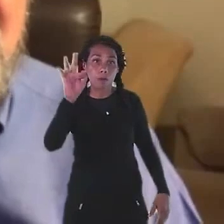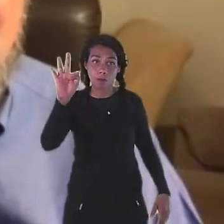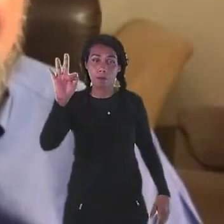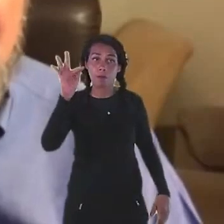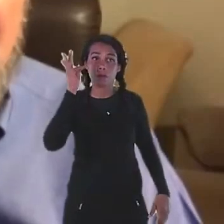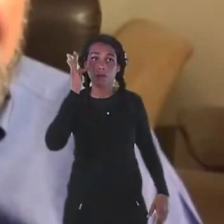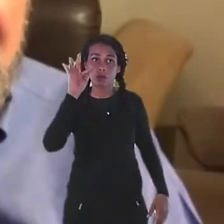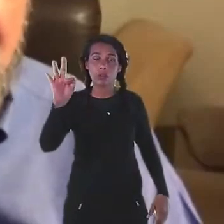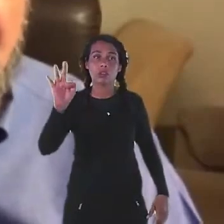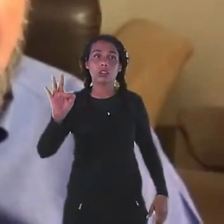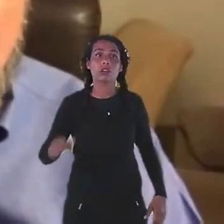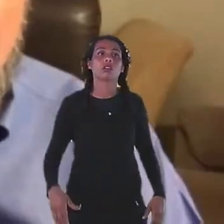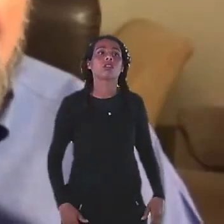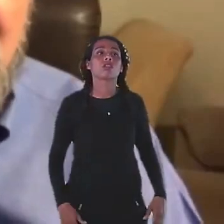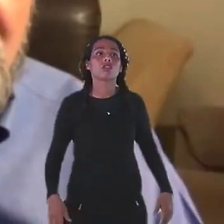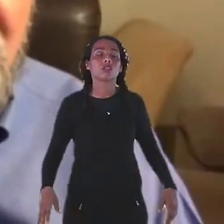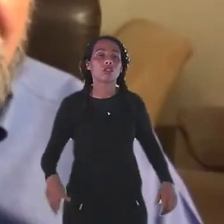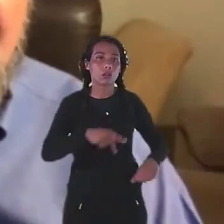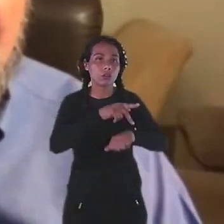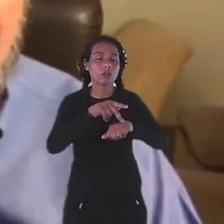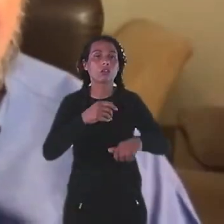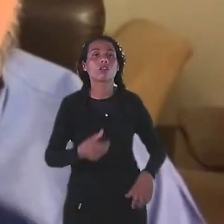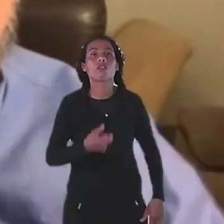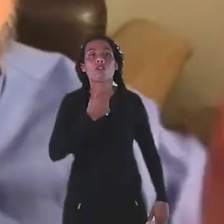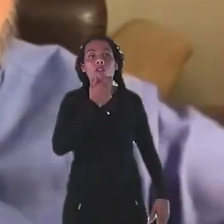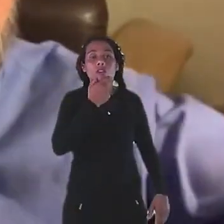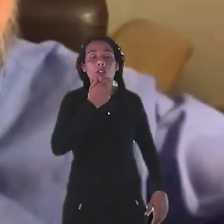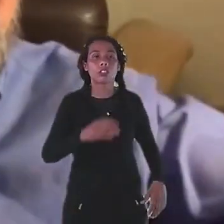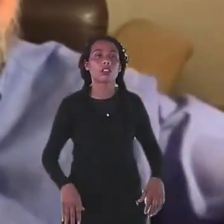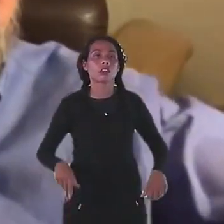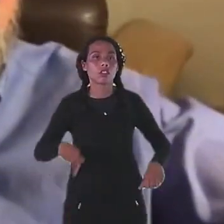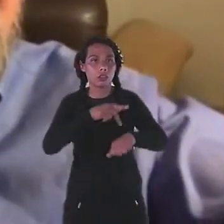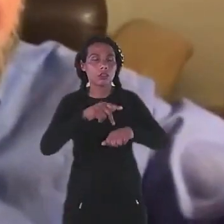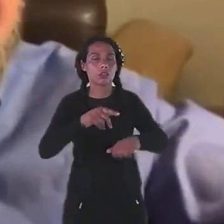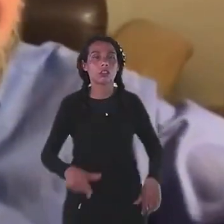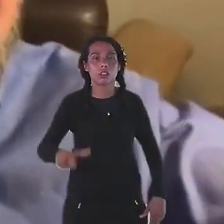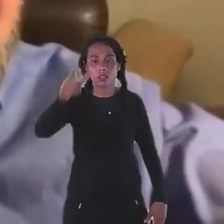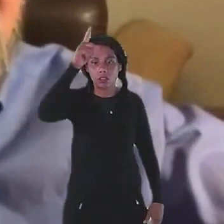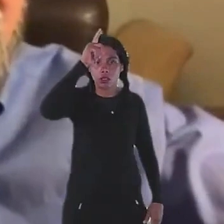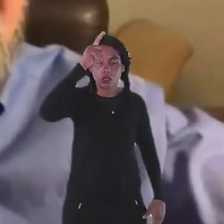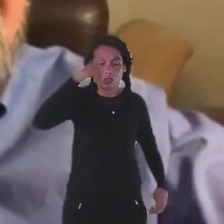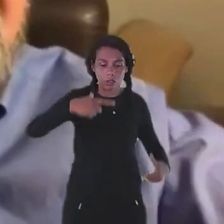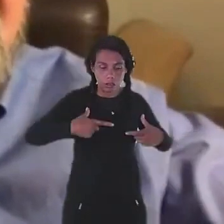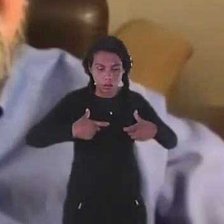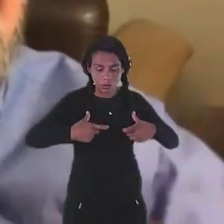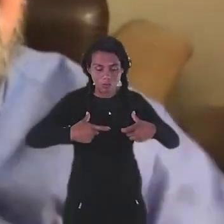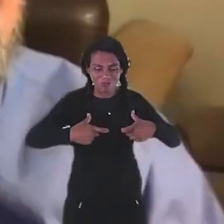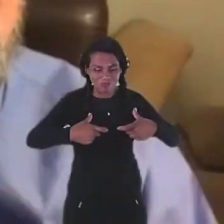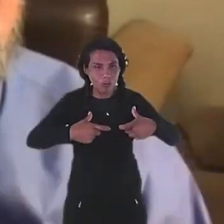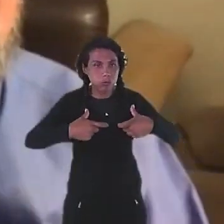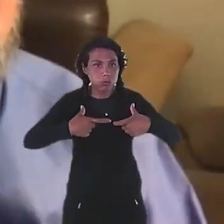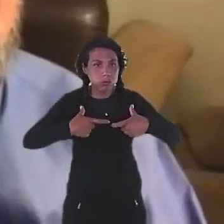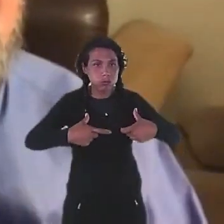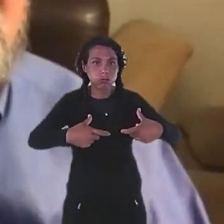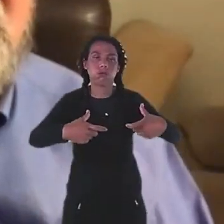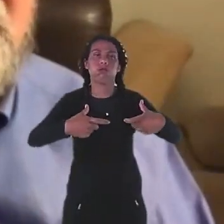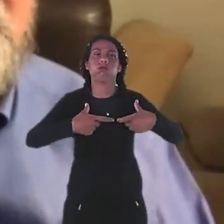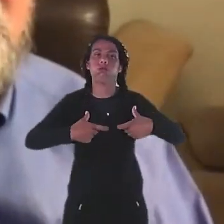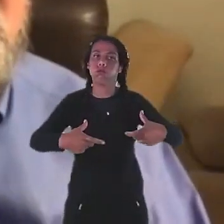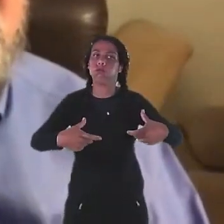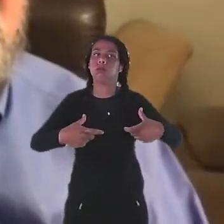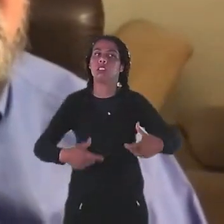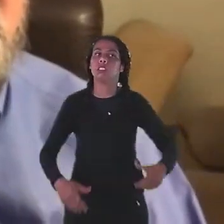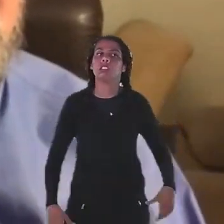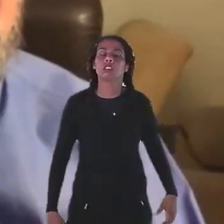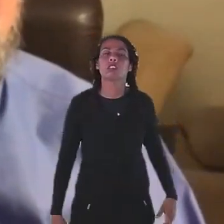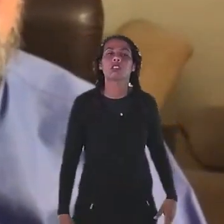e inglês e os alemães, porque você tinha uma área entre as trincheiras, é uma guerra de trincheiras, né, que caracterizou as grandes batalhas